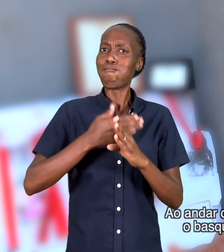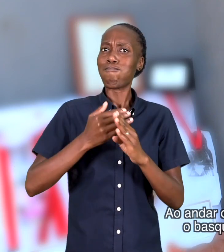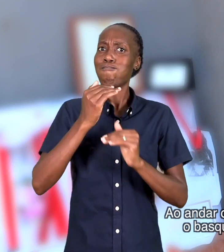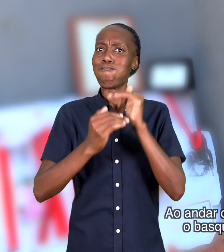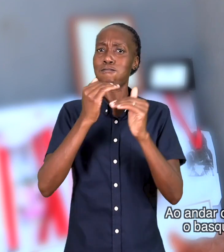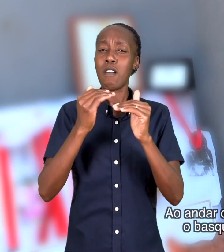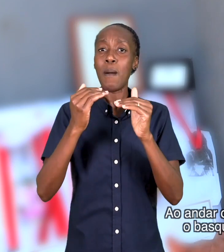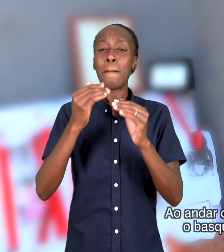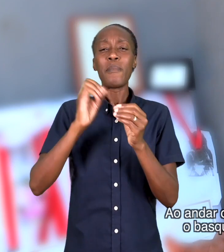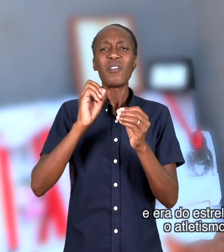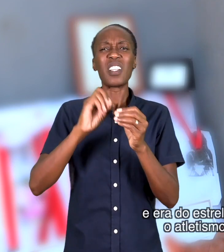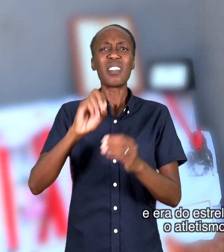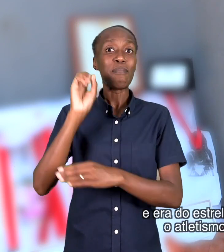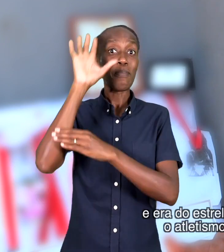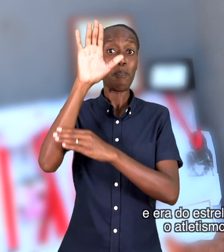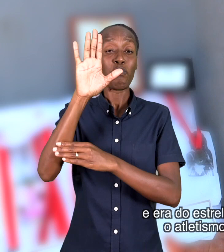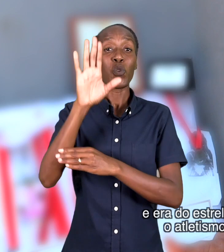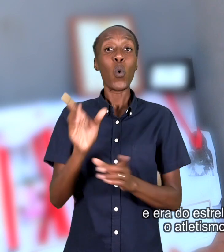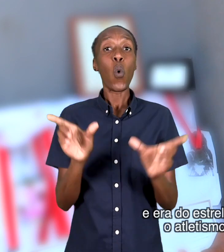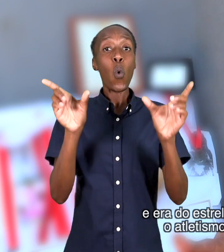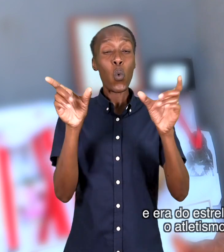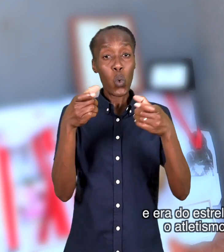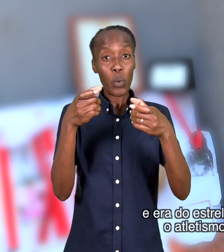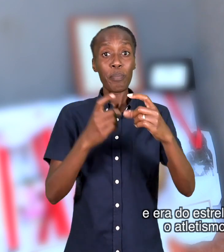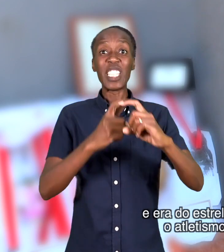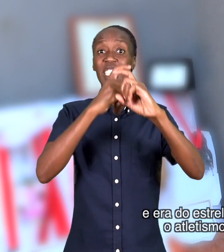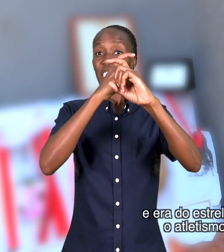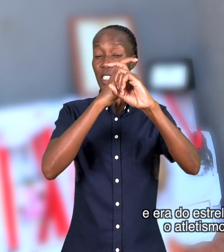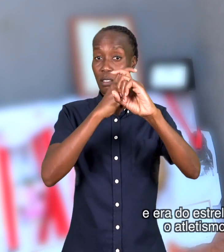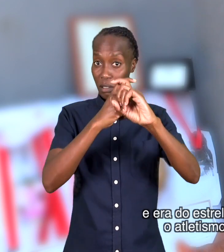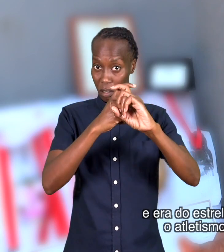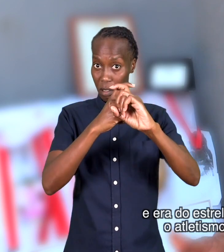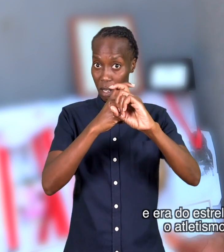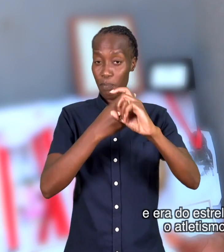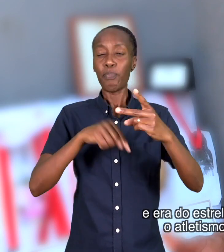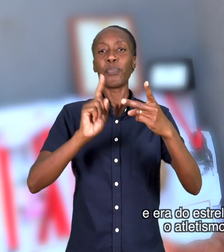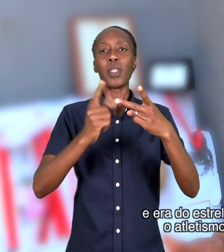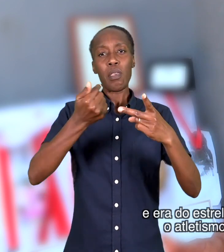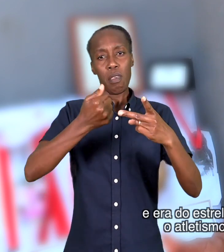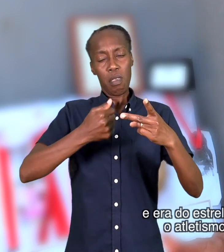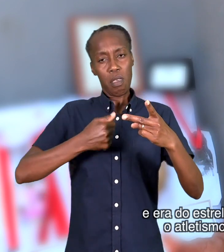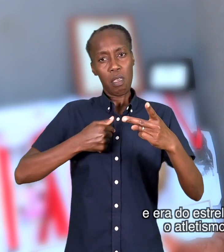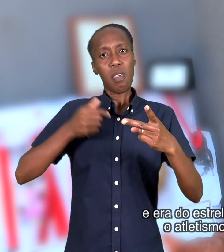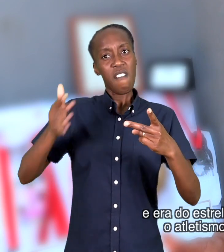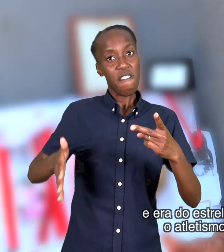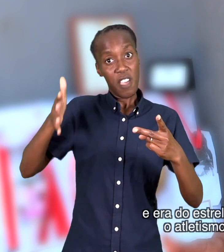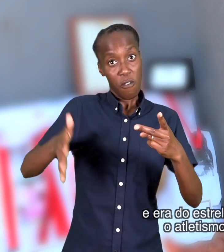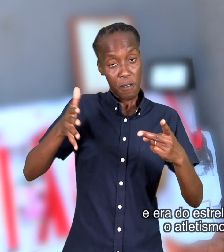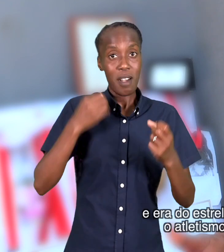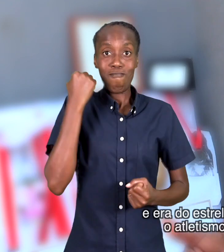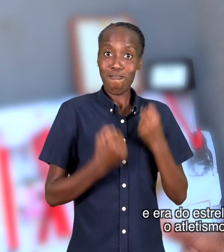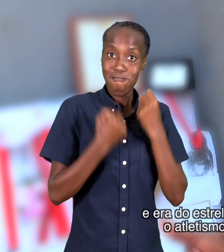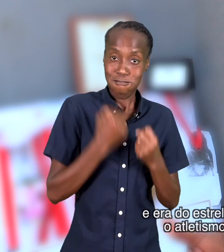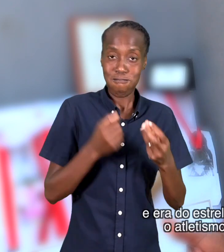basquetebol no Estrela Vermelha. Eu era de Estrela Vermelha. Era do ferroviário para o atletismo,